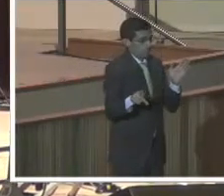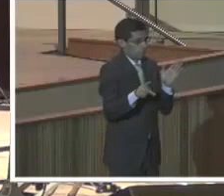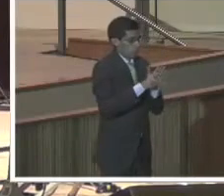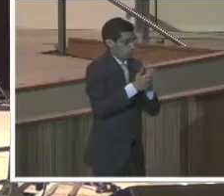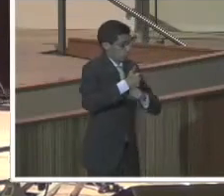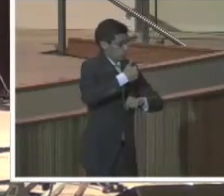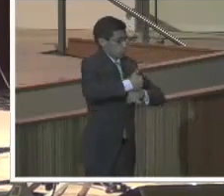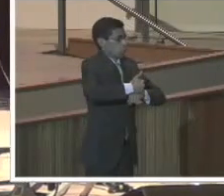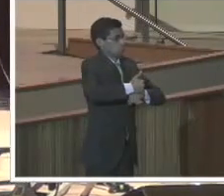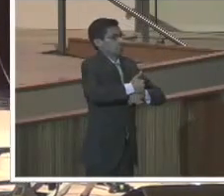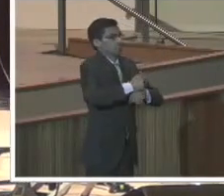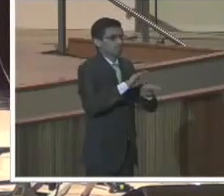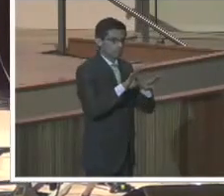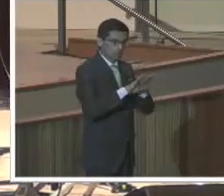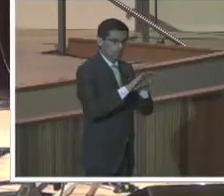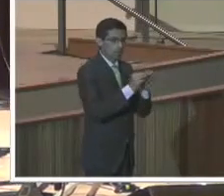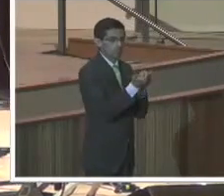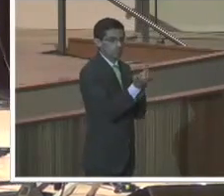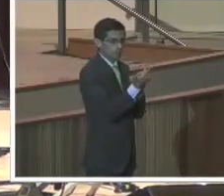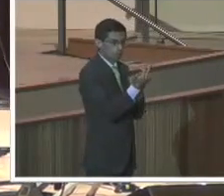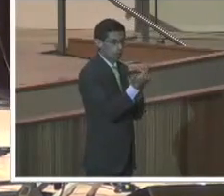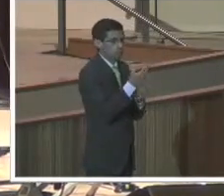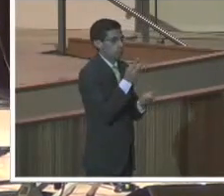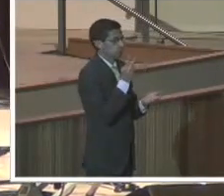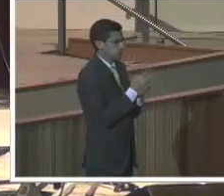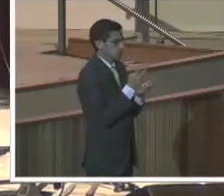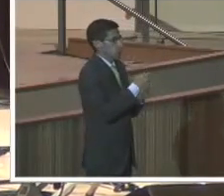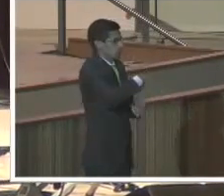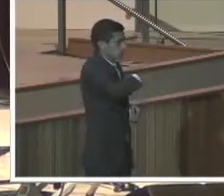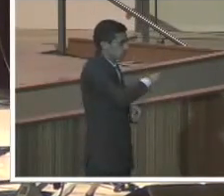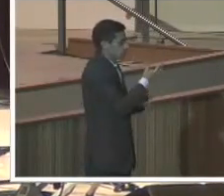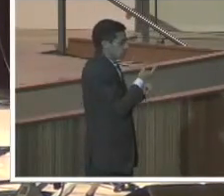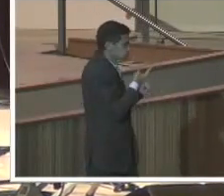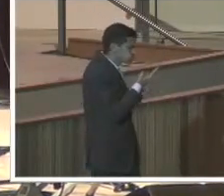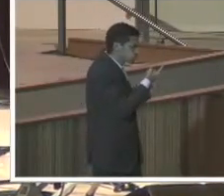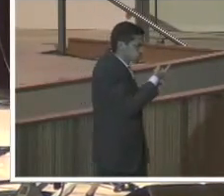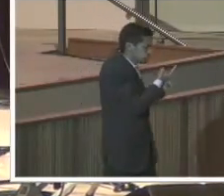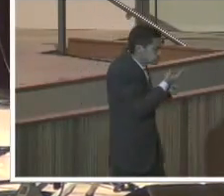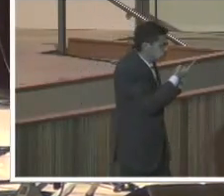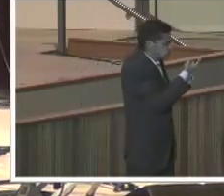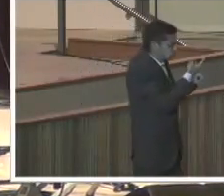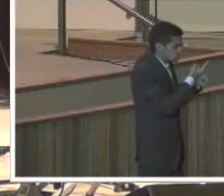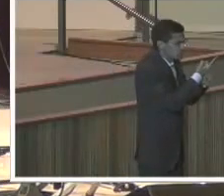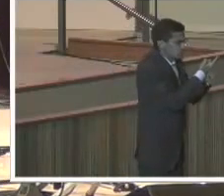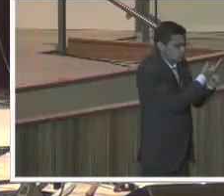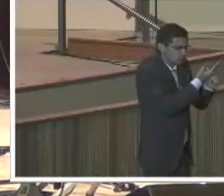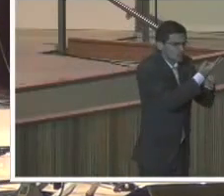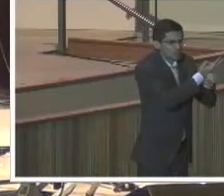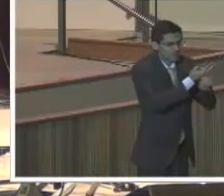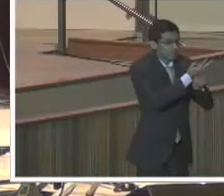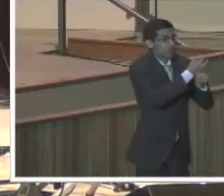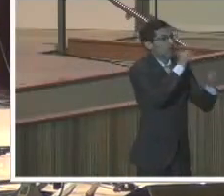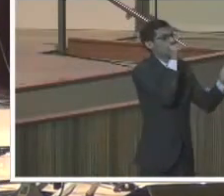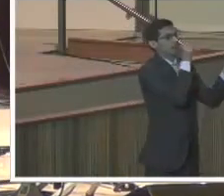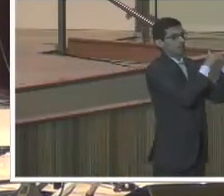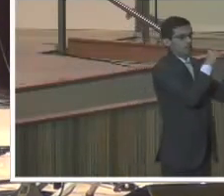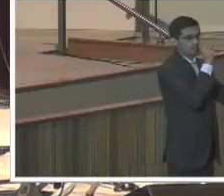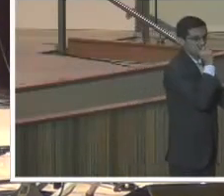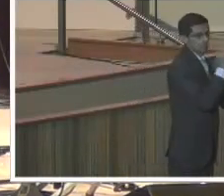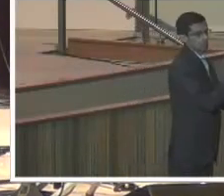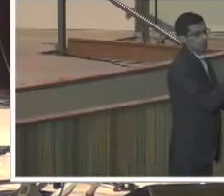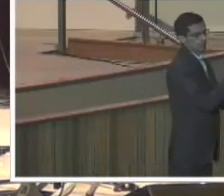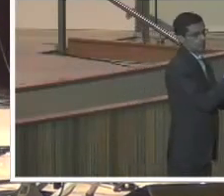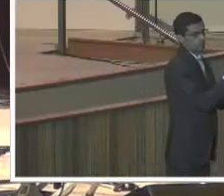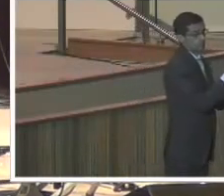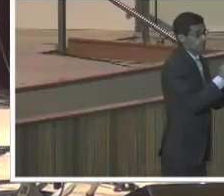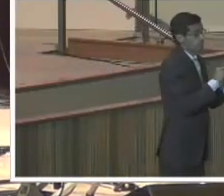ele fazia a mesma coisa, para dar o exemplo àqueles que trabalhavam naquele contexto. O que